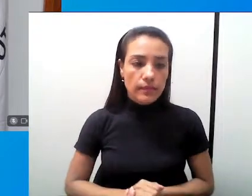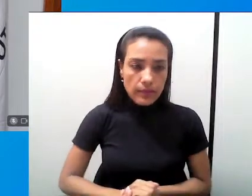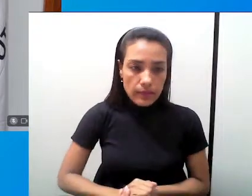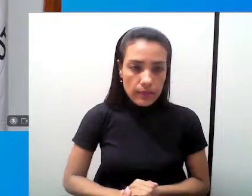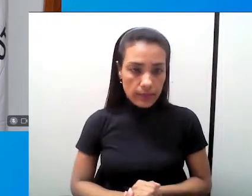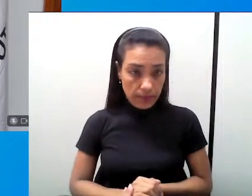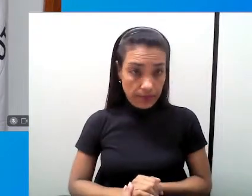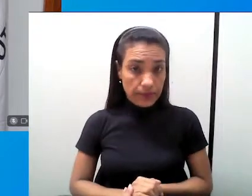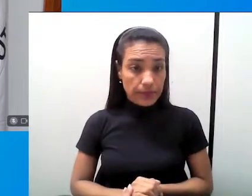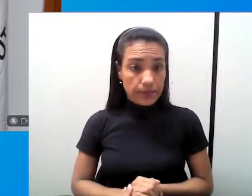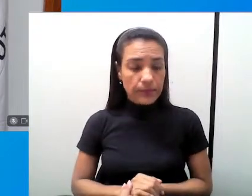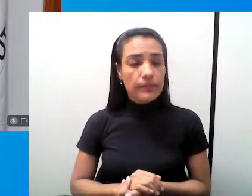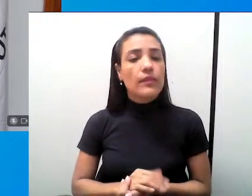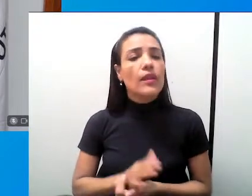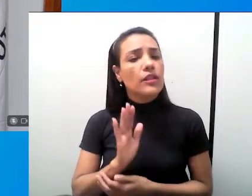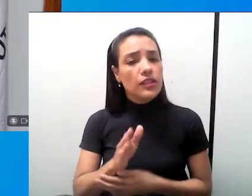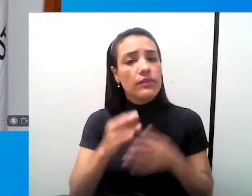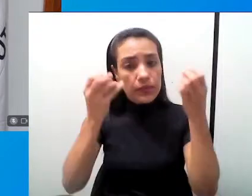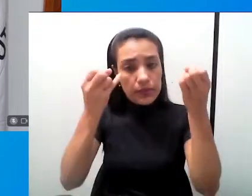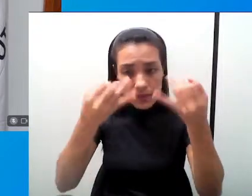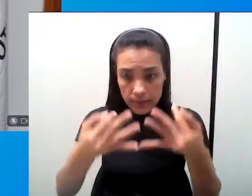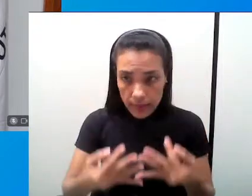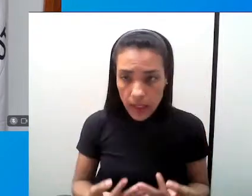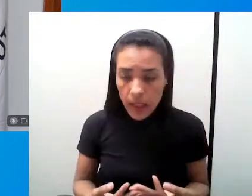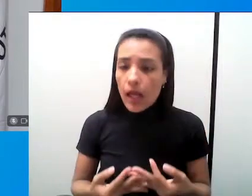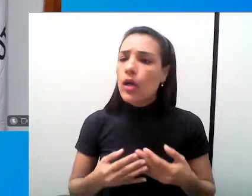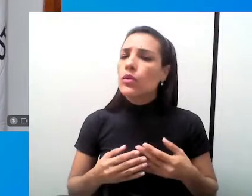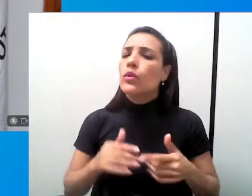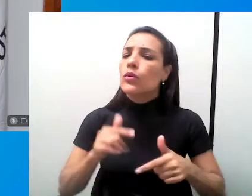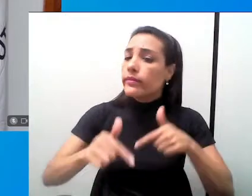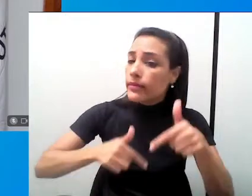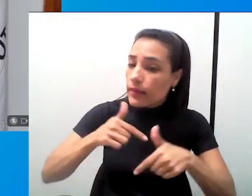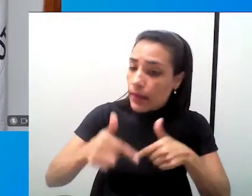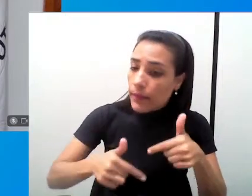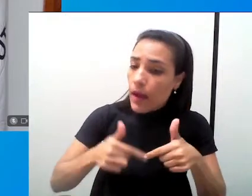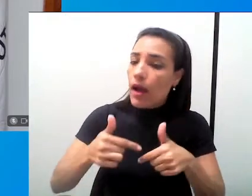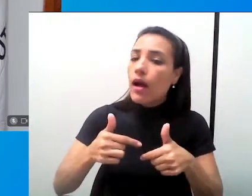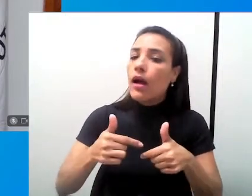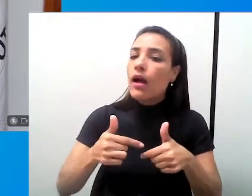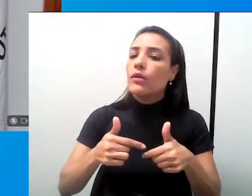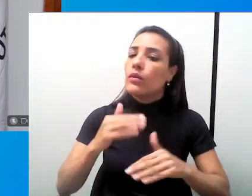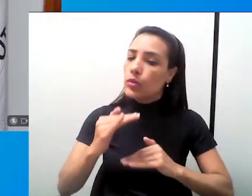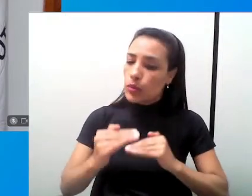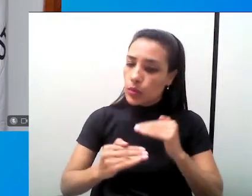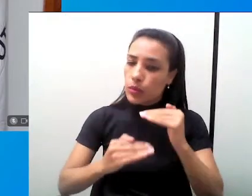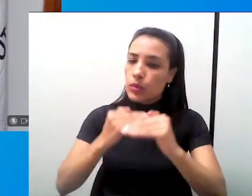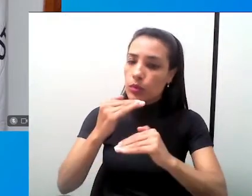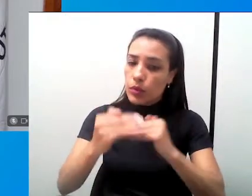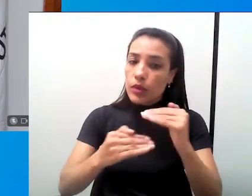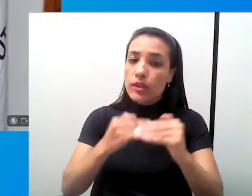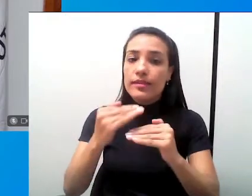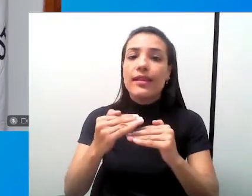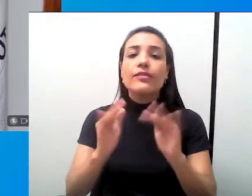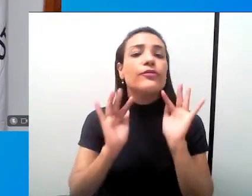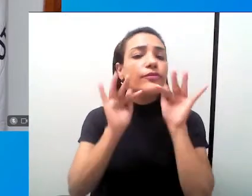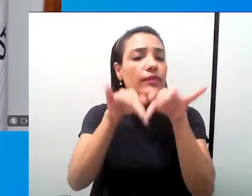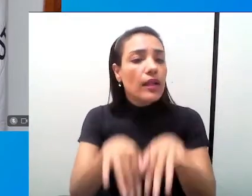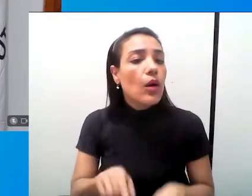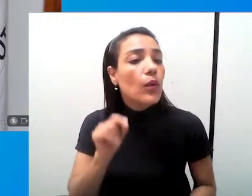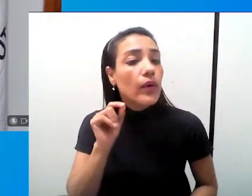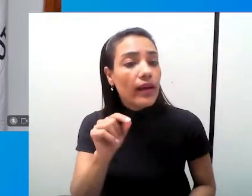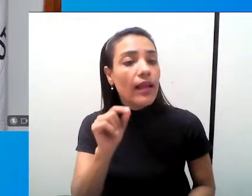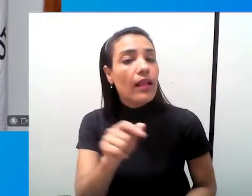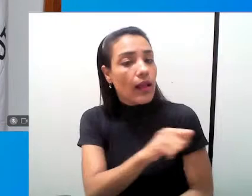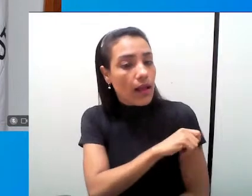tudo, né, todo esse trabalho, todo esse processo formativo, ele vai desembocar lá no nosso aluno, né? No dia da formatura,